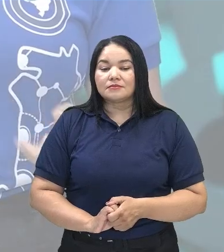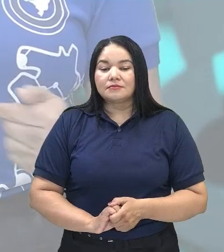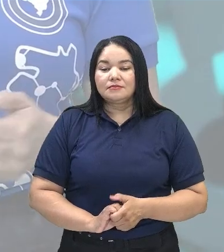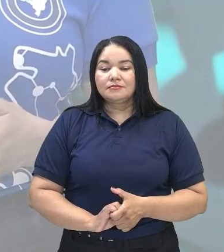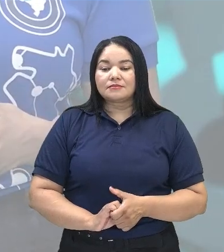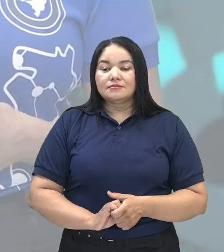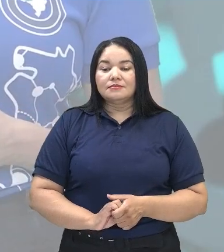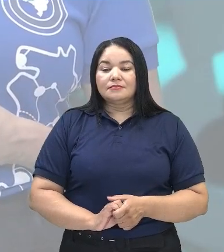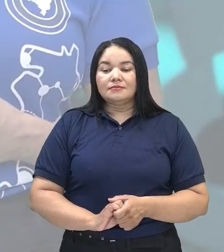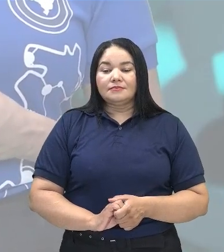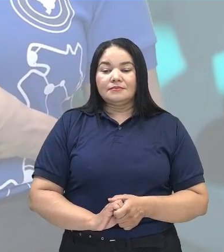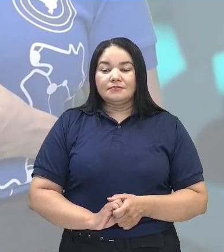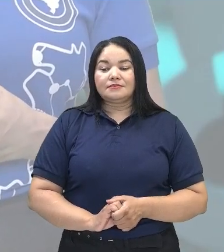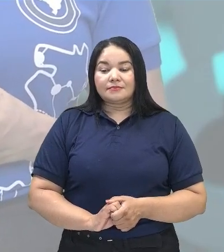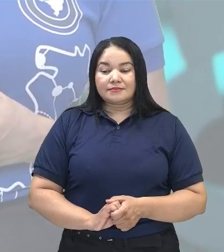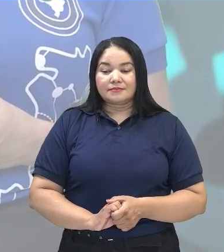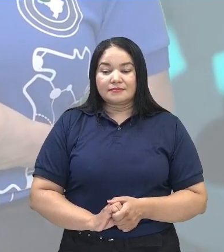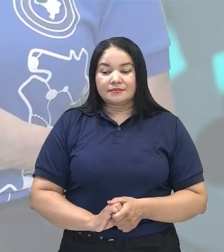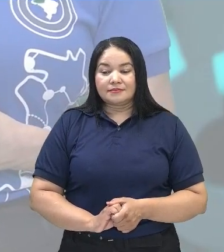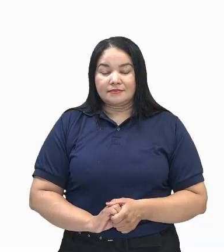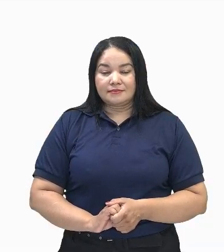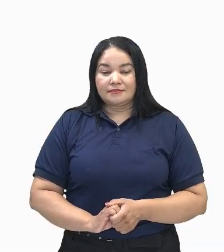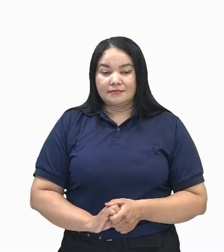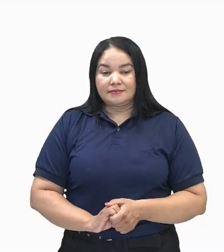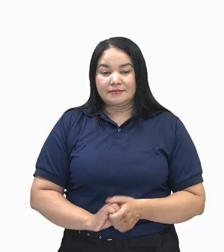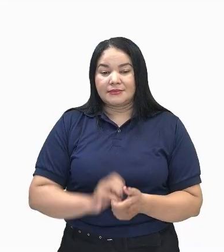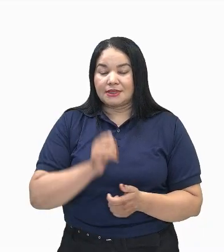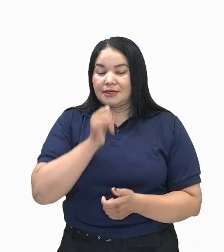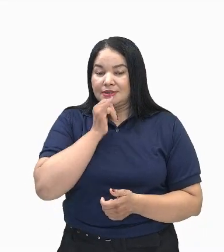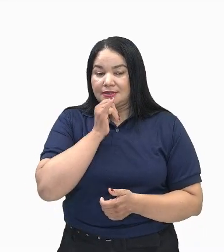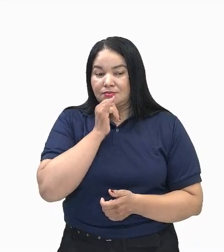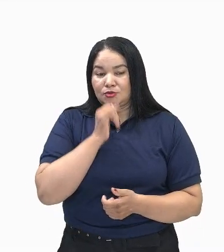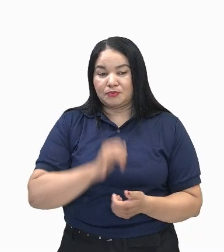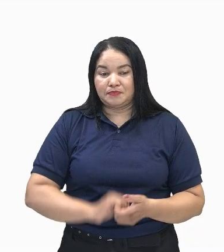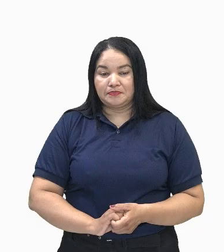a gente vai para um exemplo.